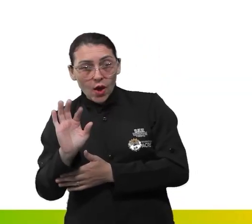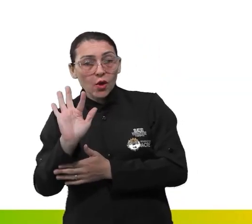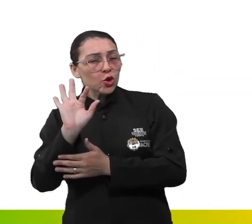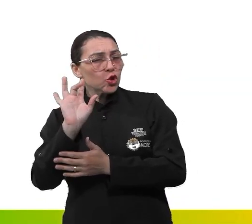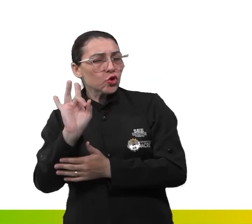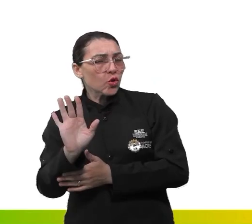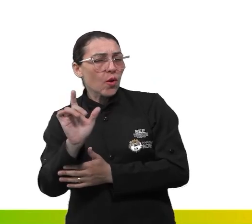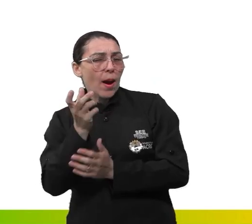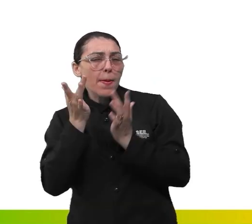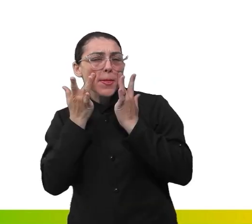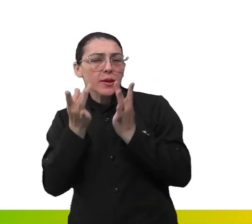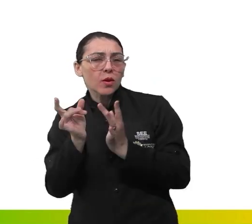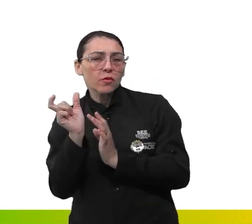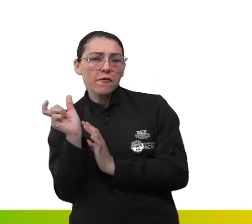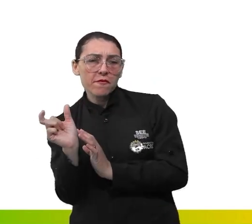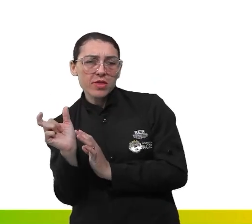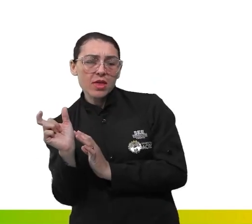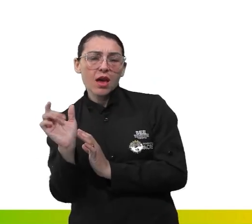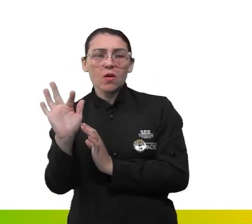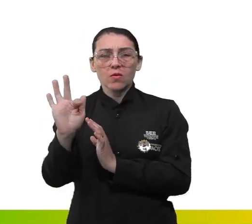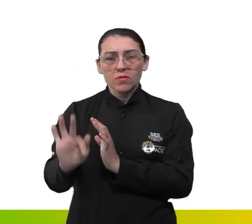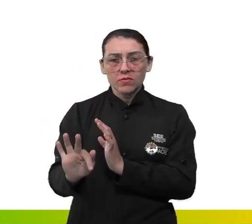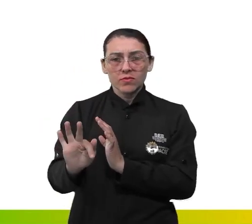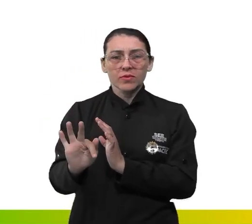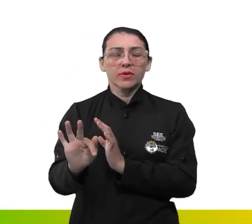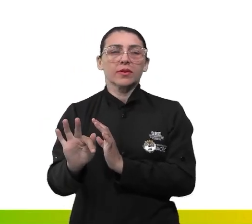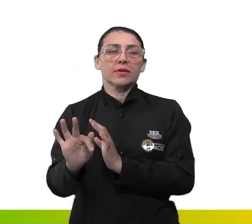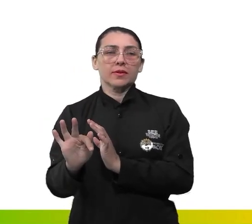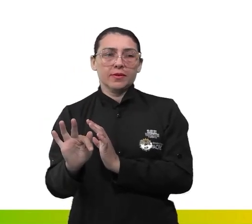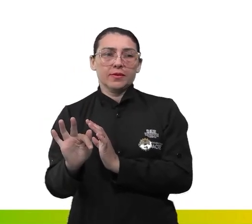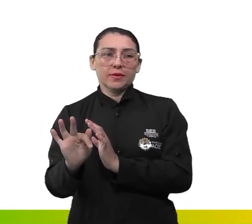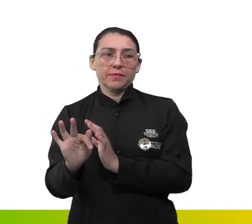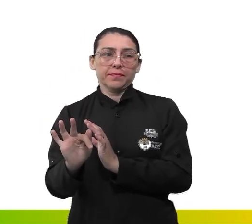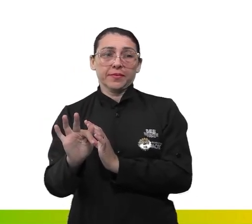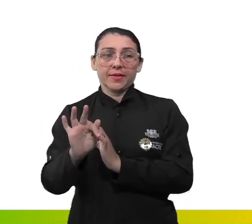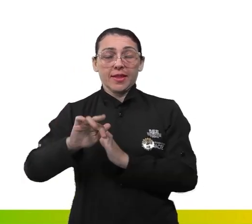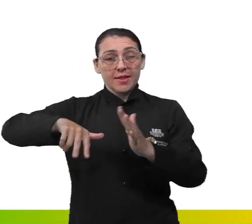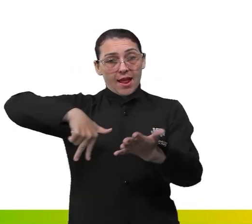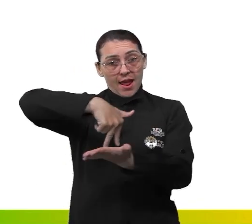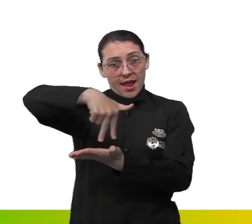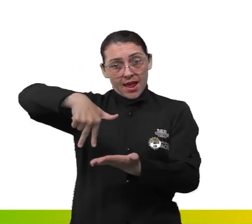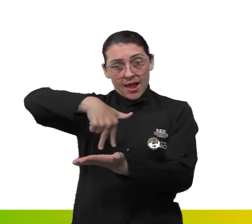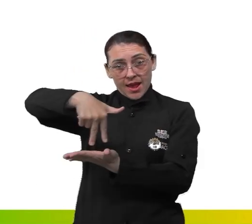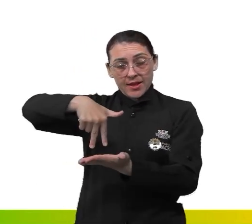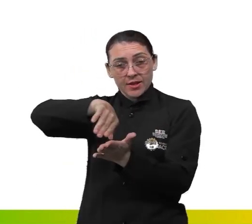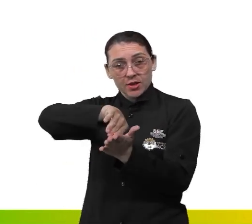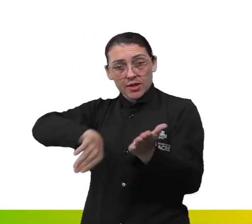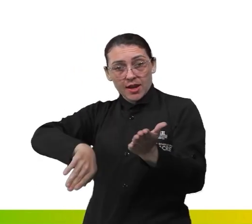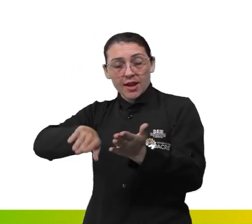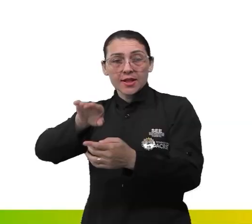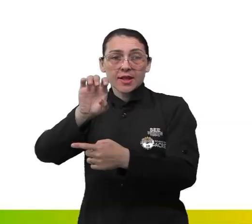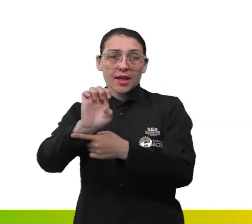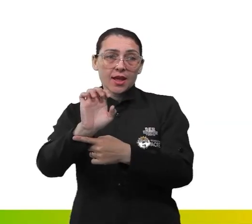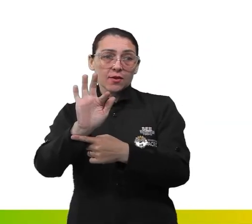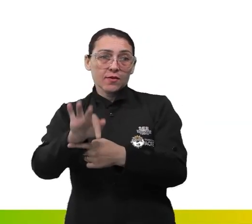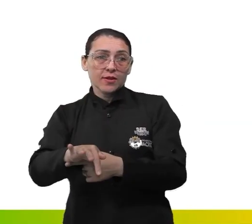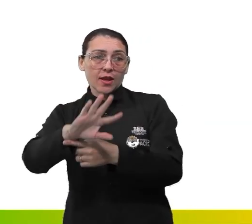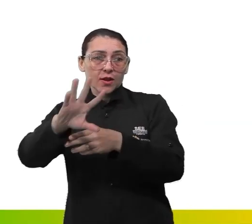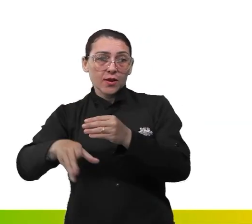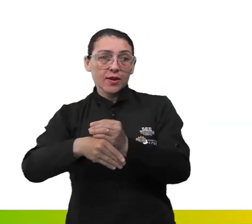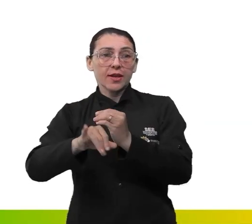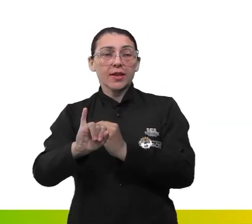é o dance, dançar. Nós vamos tirar a letra E do final do verbo e